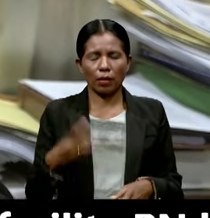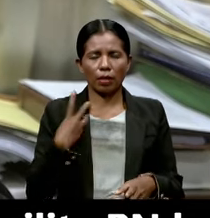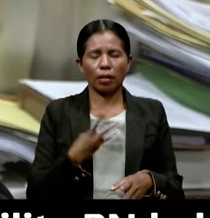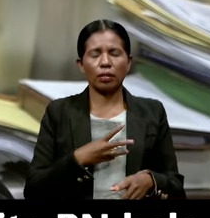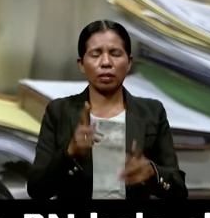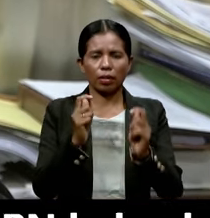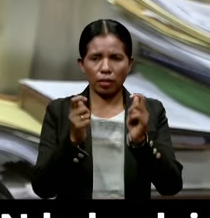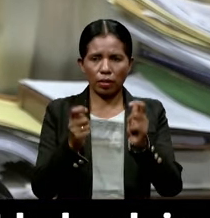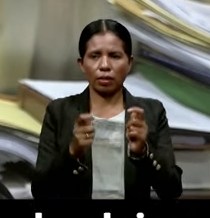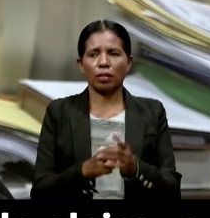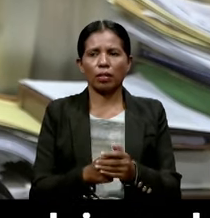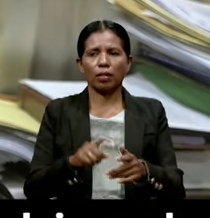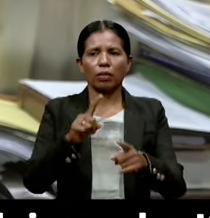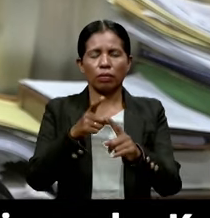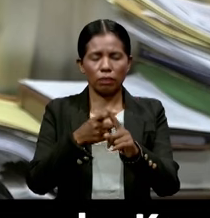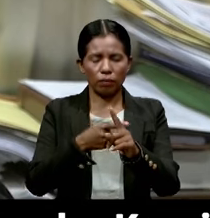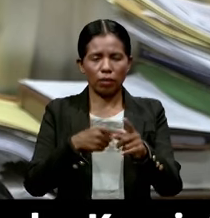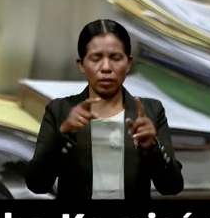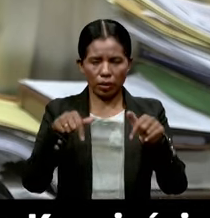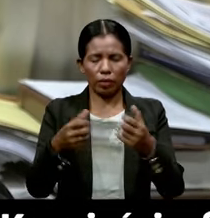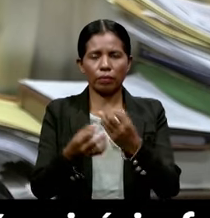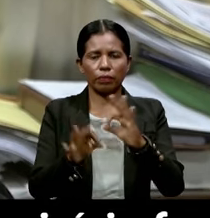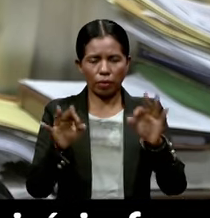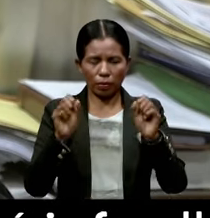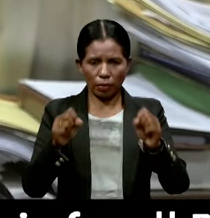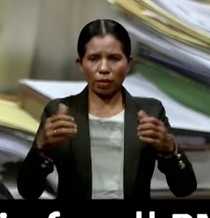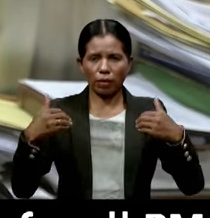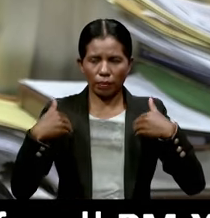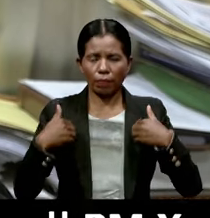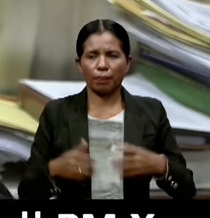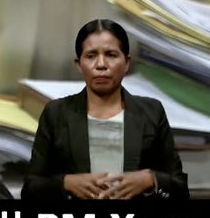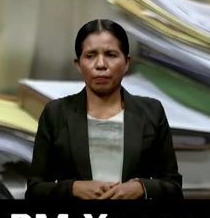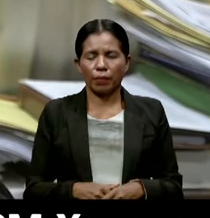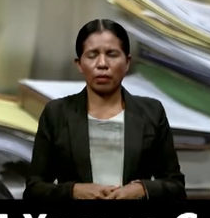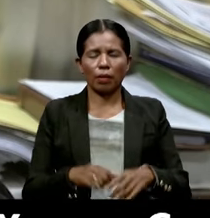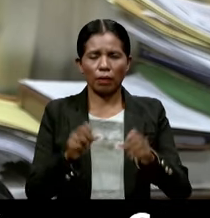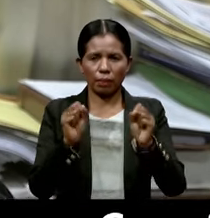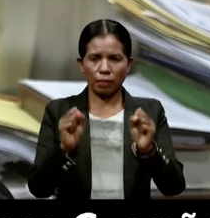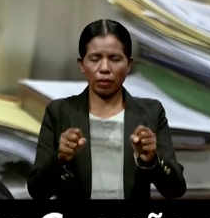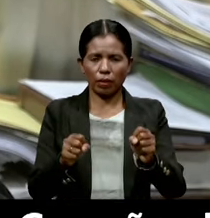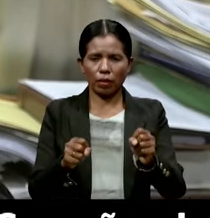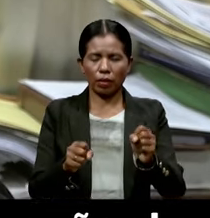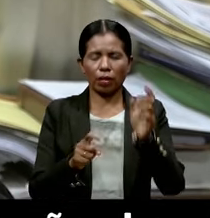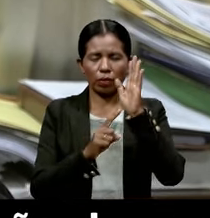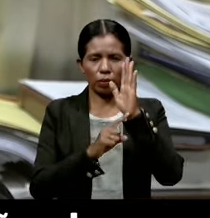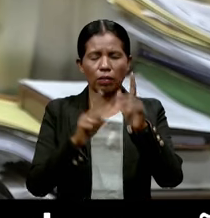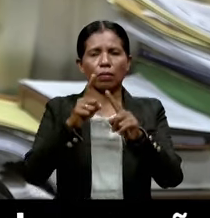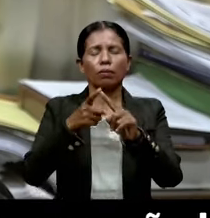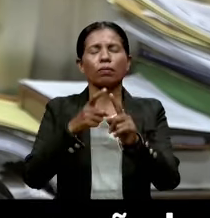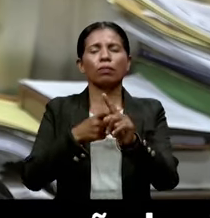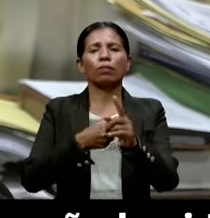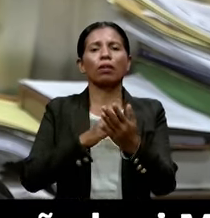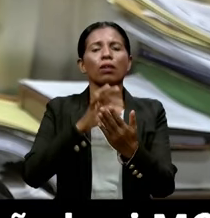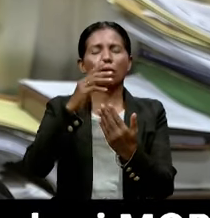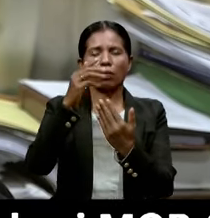para fulang ida ne ramata bele ihona. Mabe tadi liu prinsip de fulang wing.